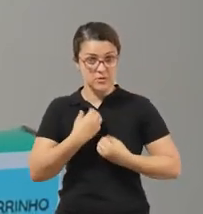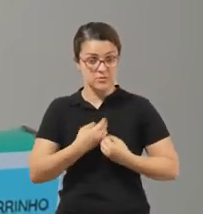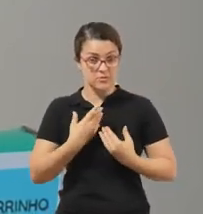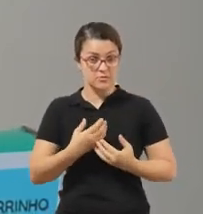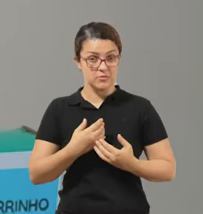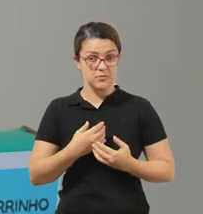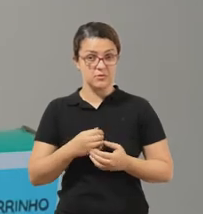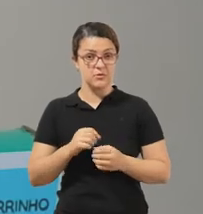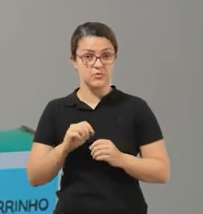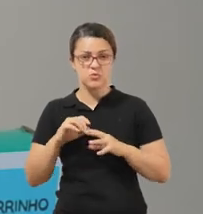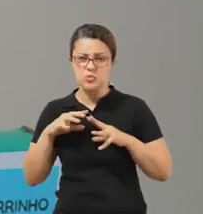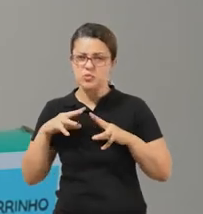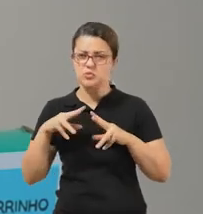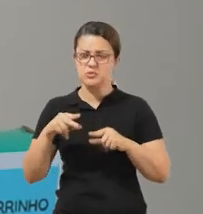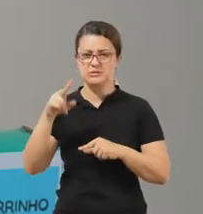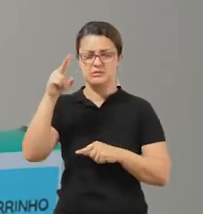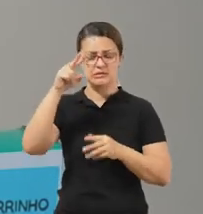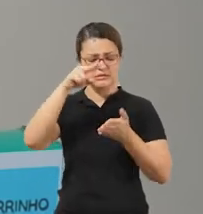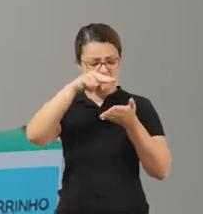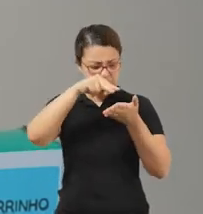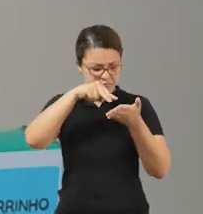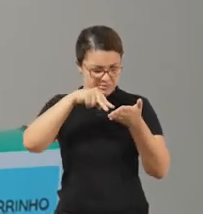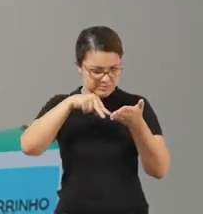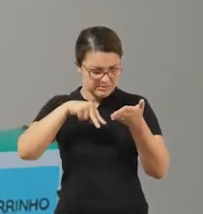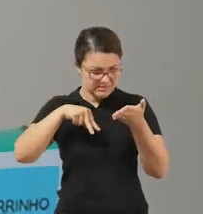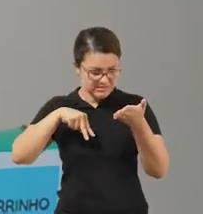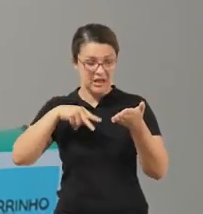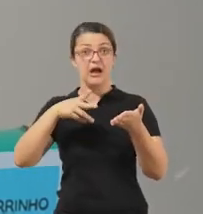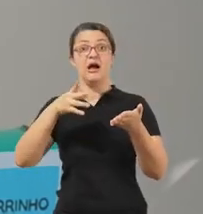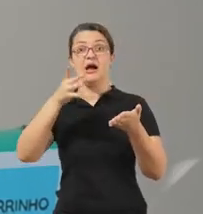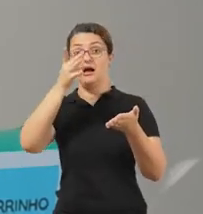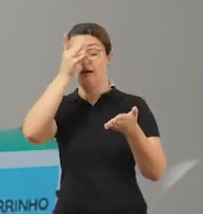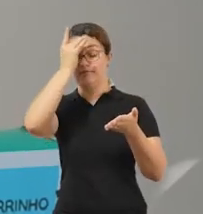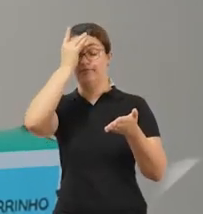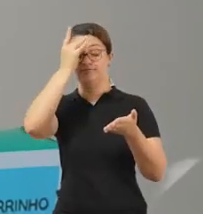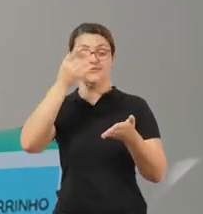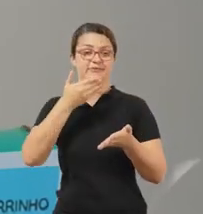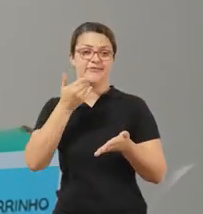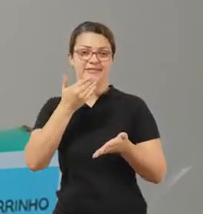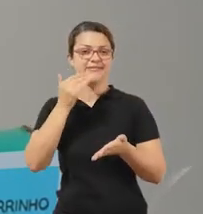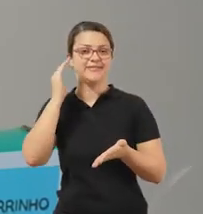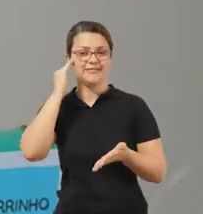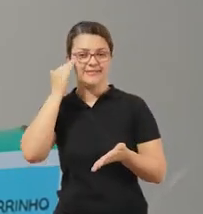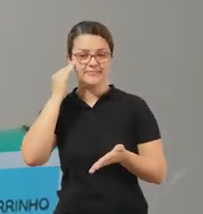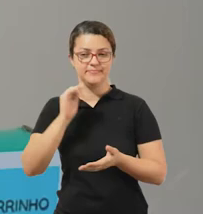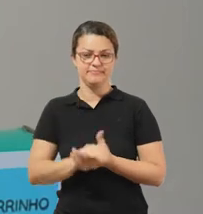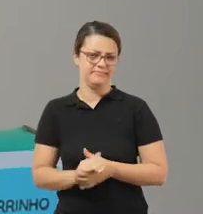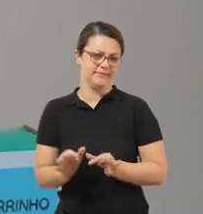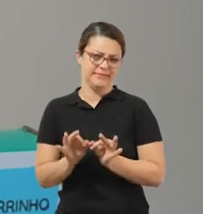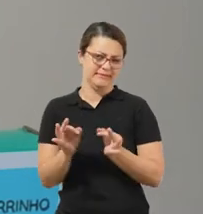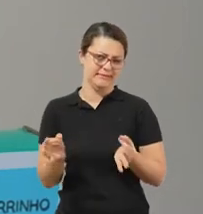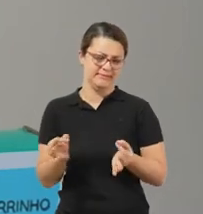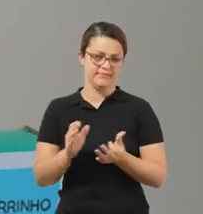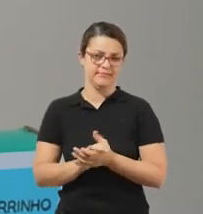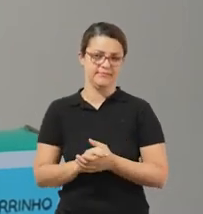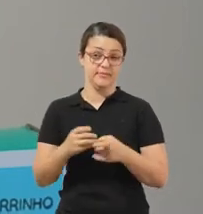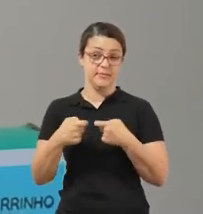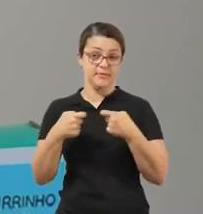a fixação de toda a leitura vai ser muito mais fácil, tá? Então é muito simples, olha, meias,